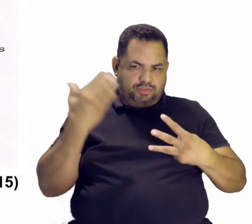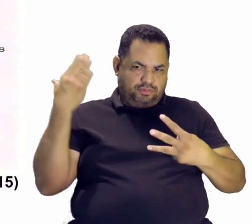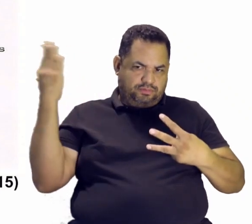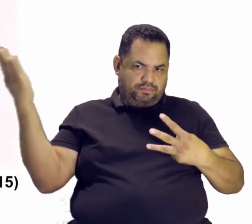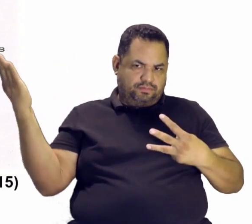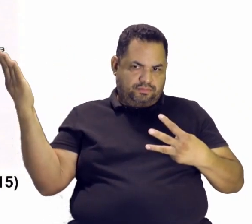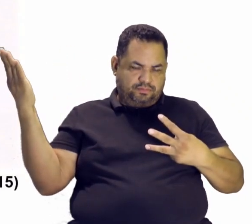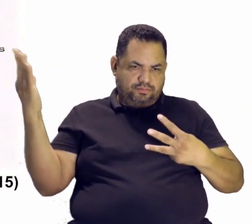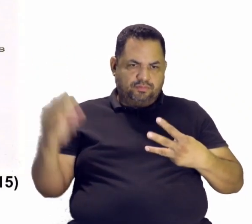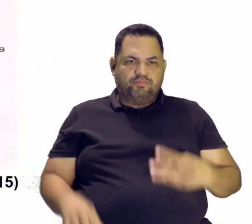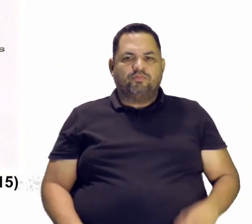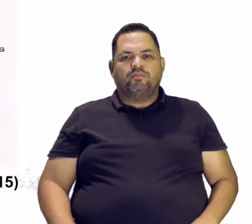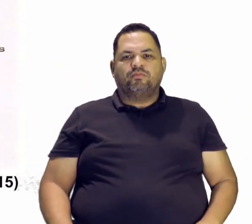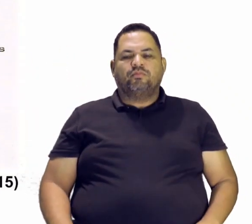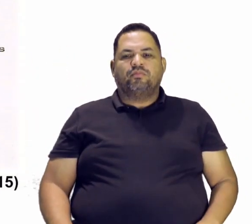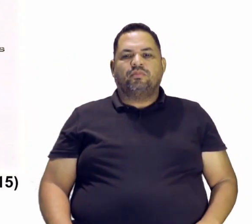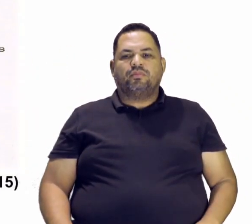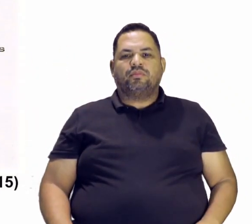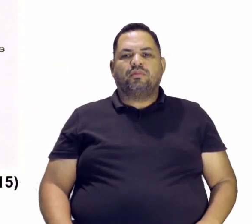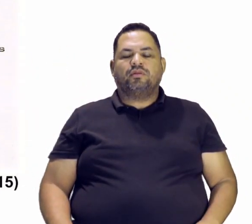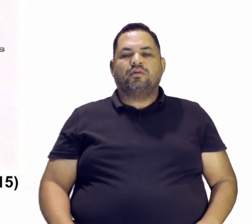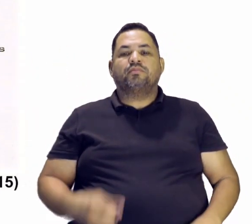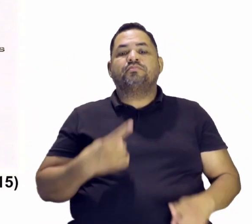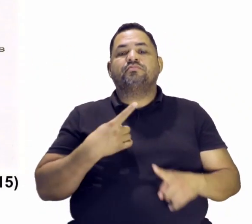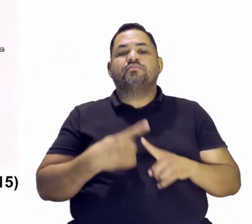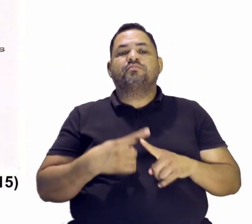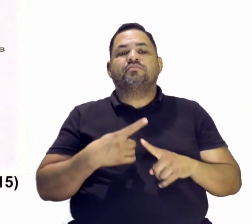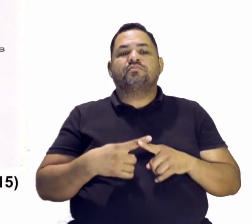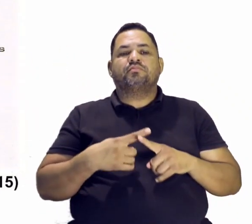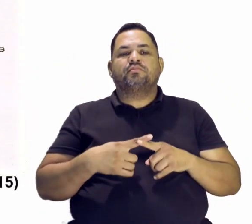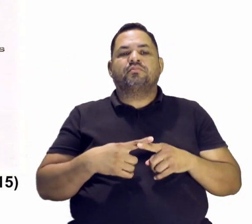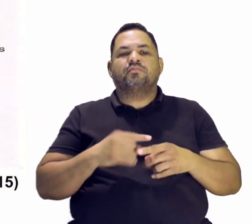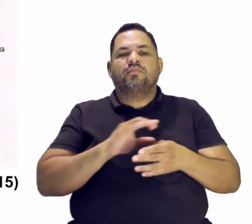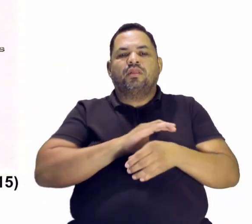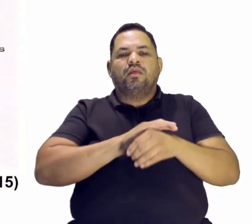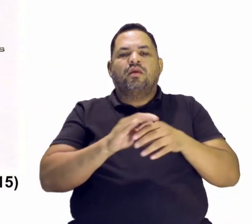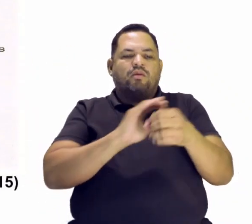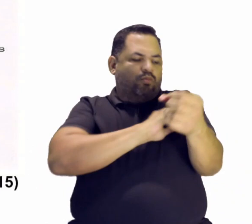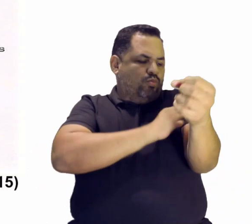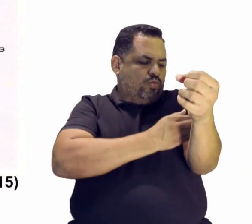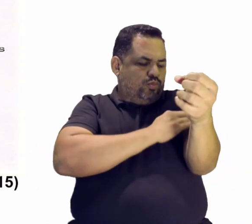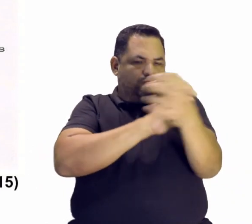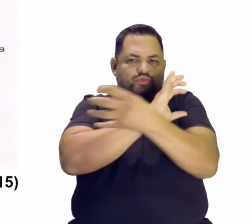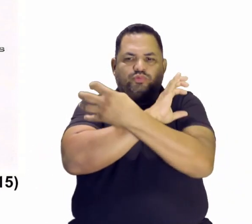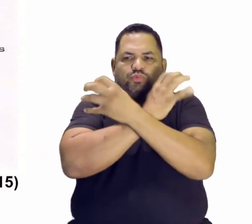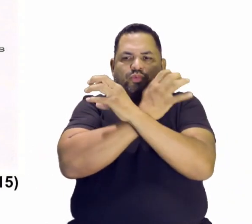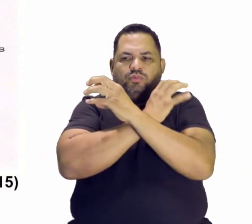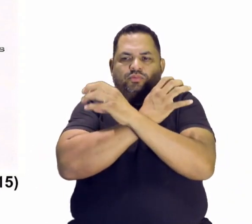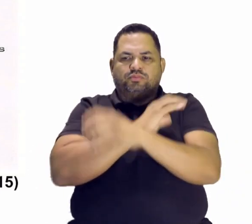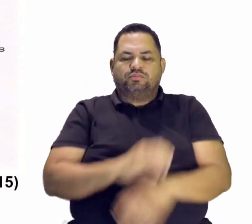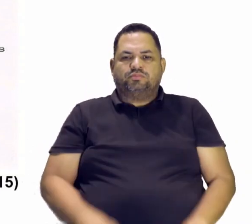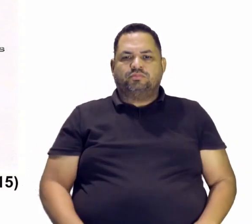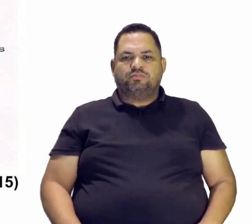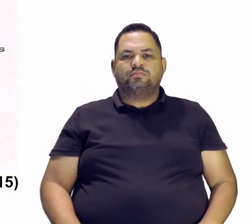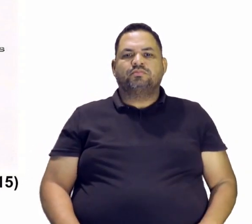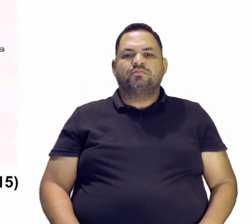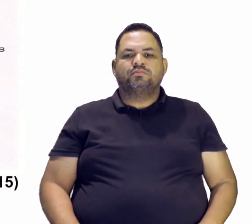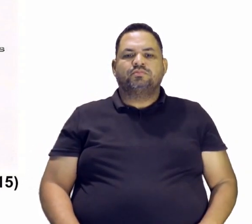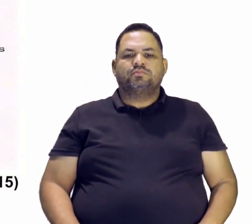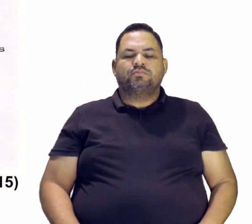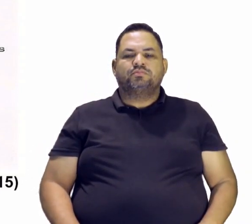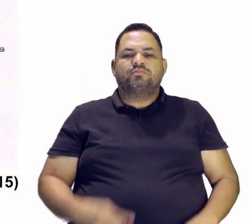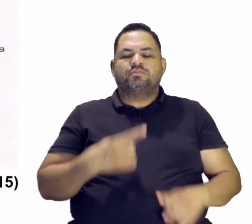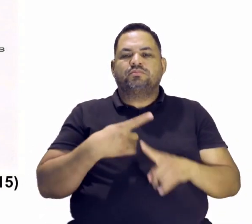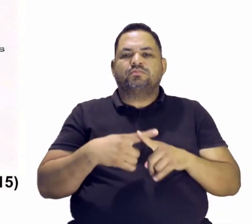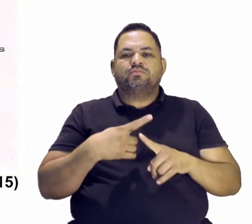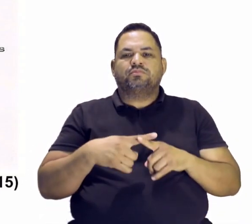certo? Por que a gente fala que é músculo esquelético? né? Antes da gente voltar aqui para as camadas, por que,